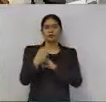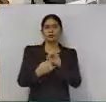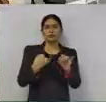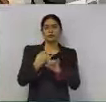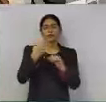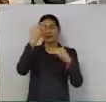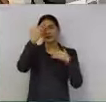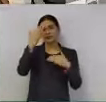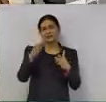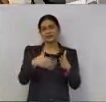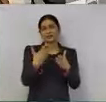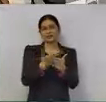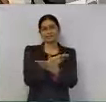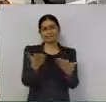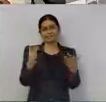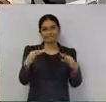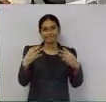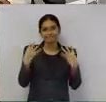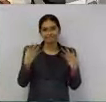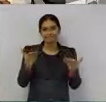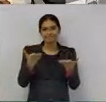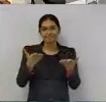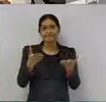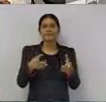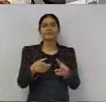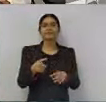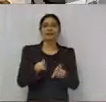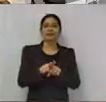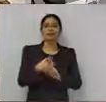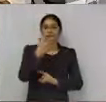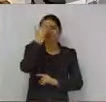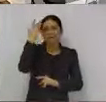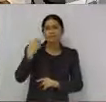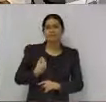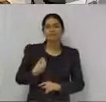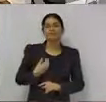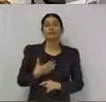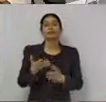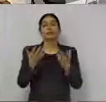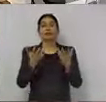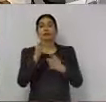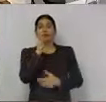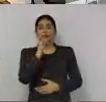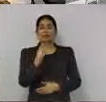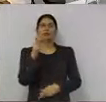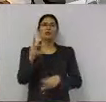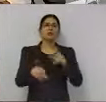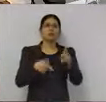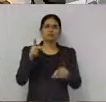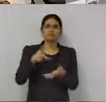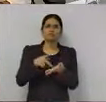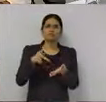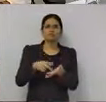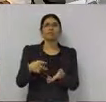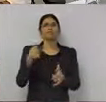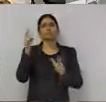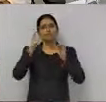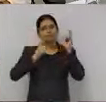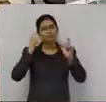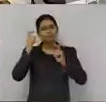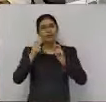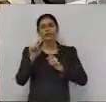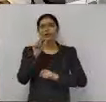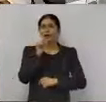estão assistindo o nosso live. Eu quero dizer que realmente a população está muito preocupada com essa questão de trânsito, é muito importante